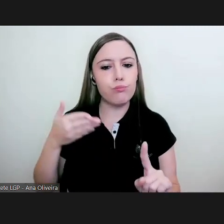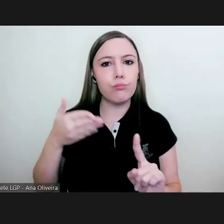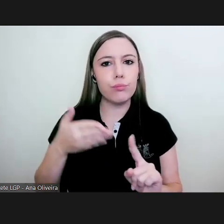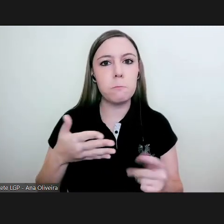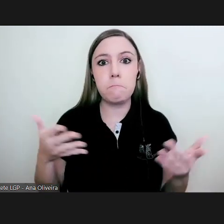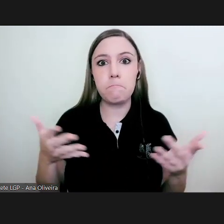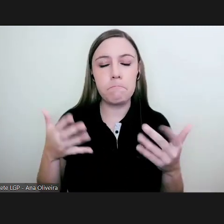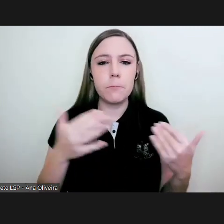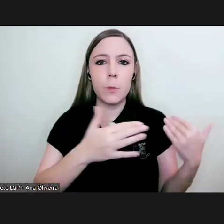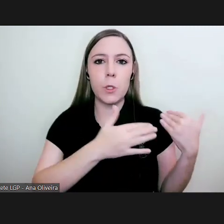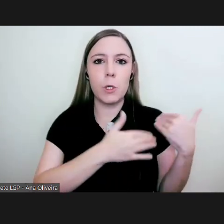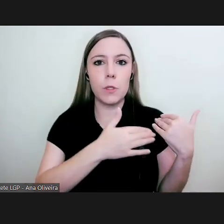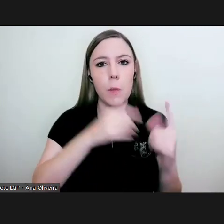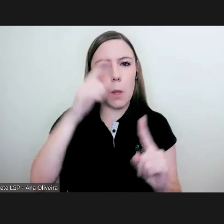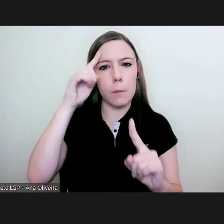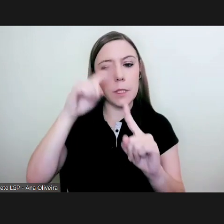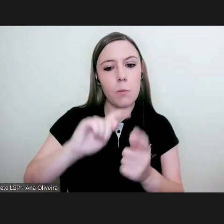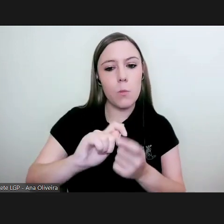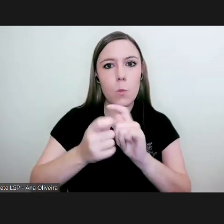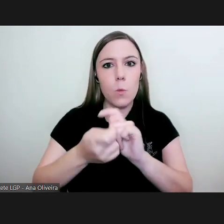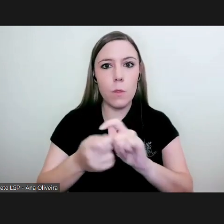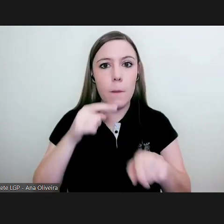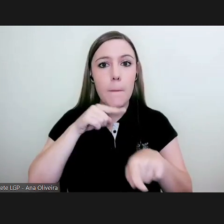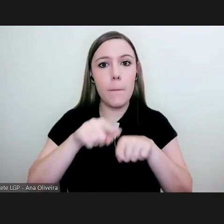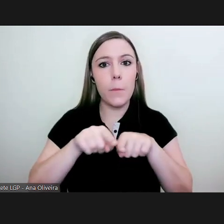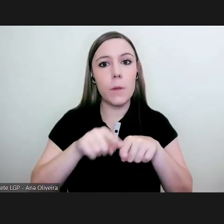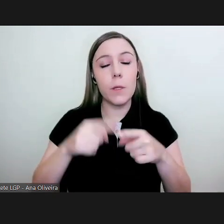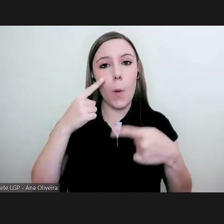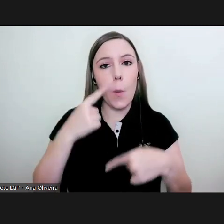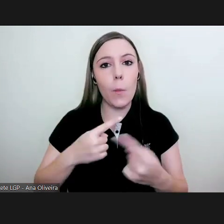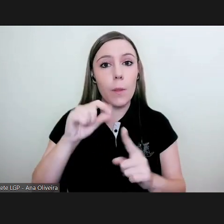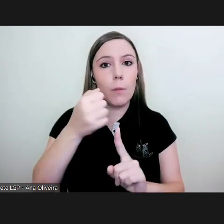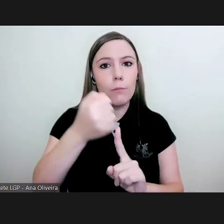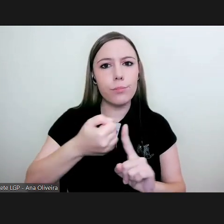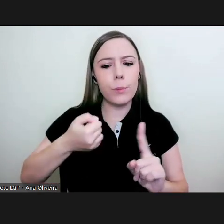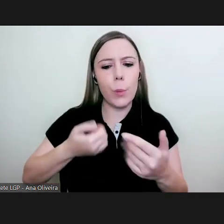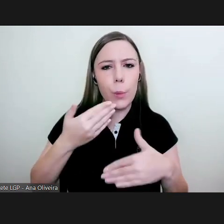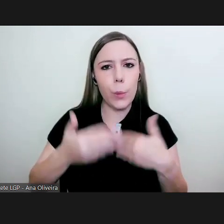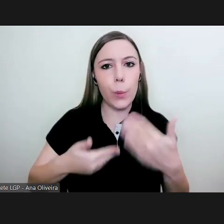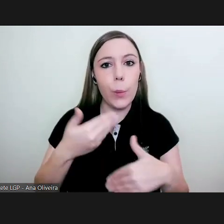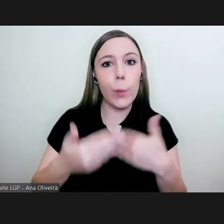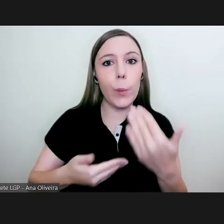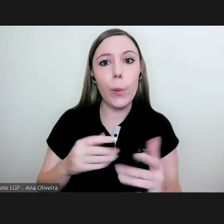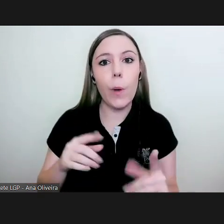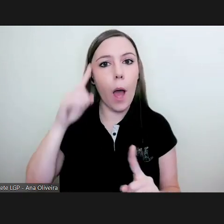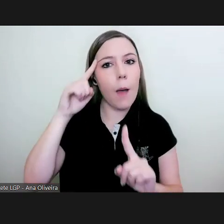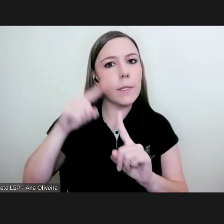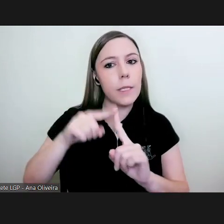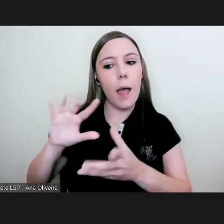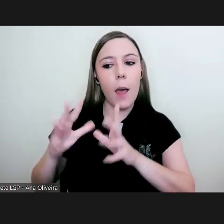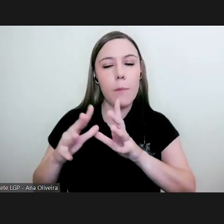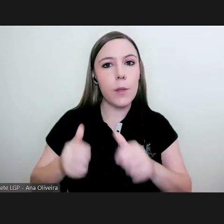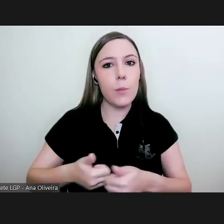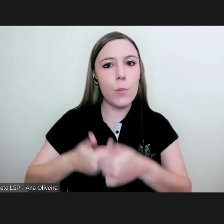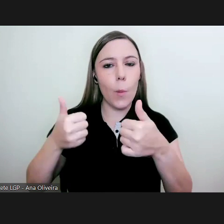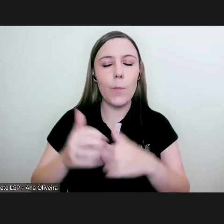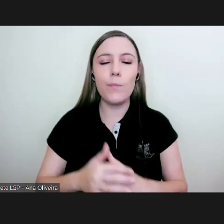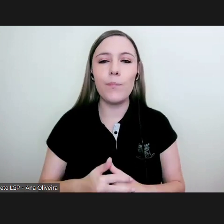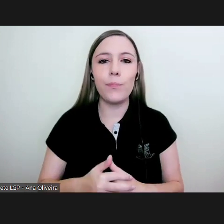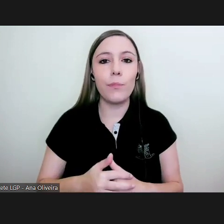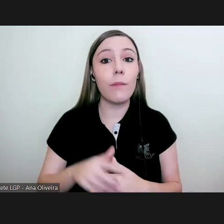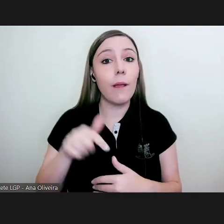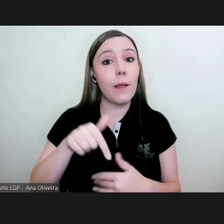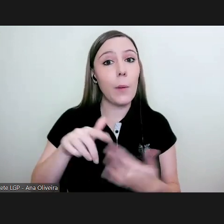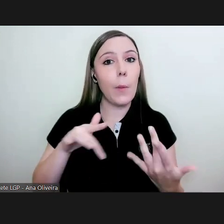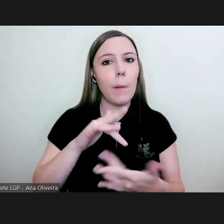papel como agentes de mudança nas políticas públicas e nos desafios contínuos em direção à sustentabilidade. Este evento decorre